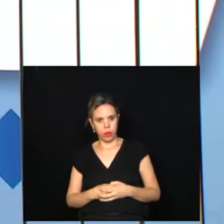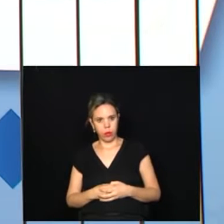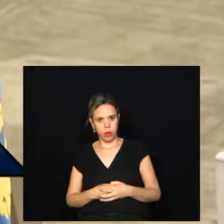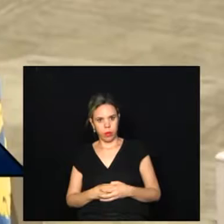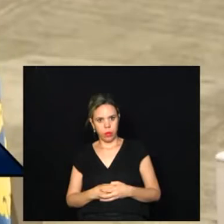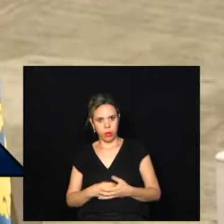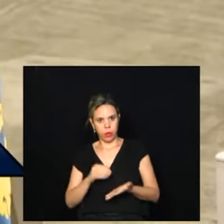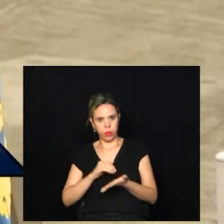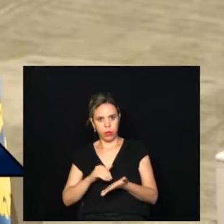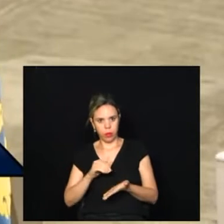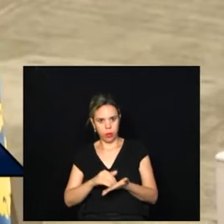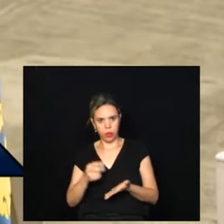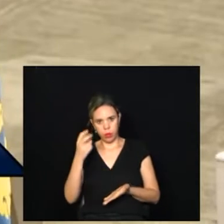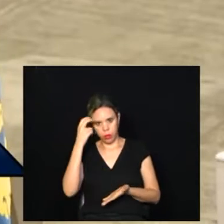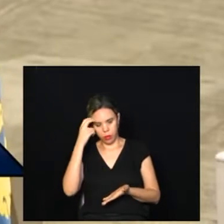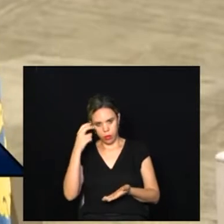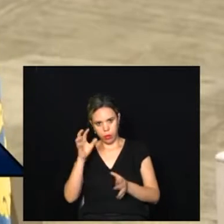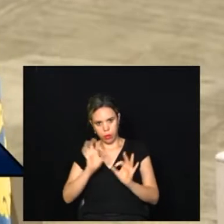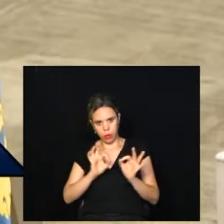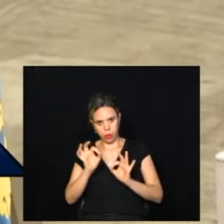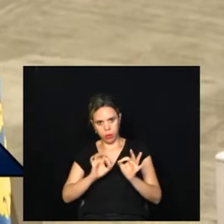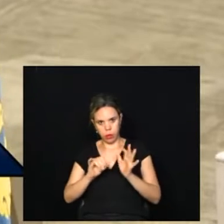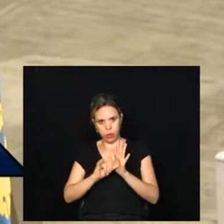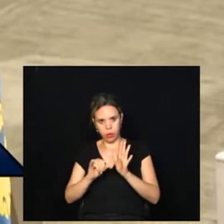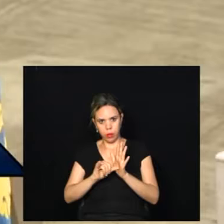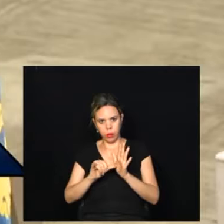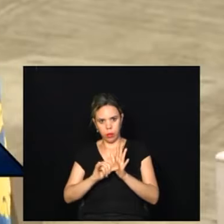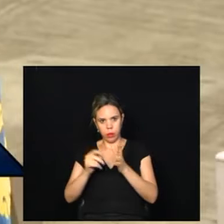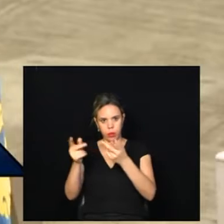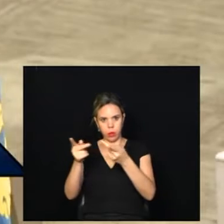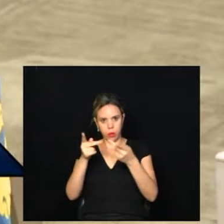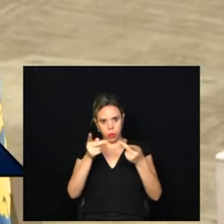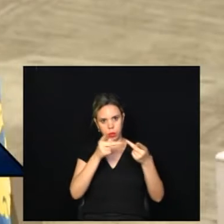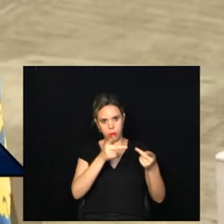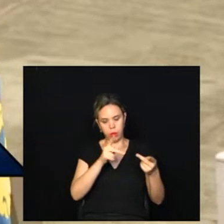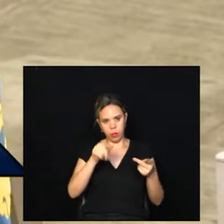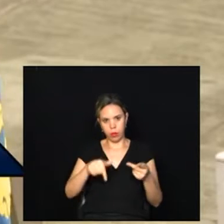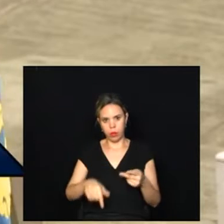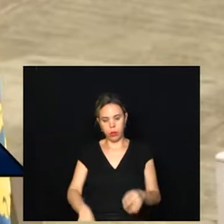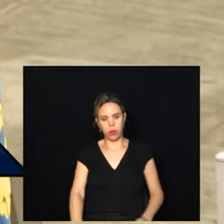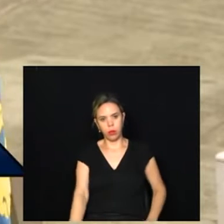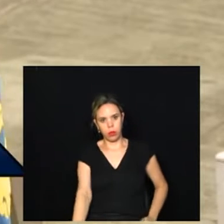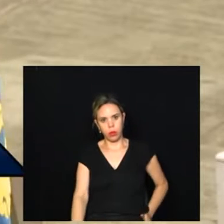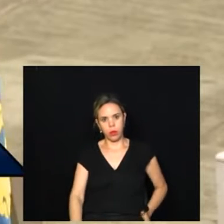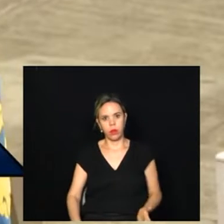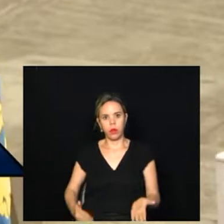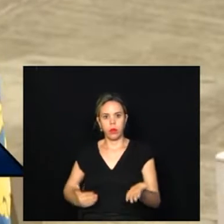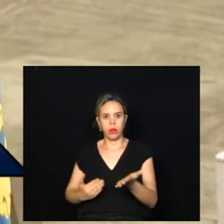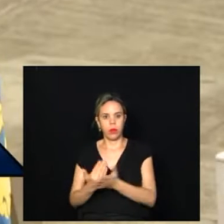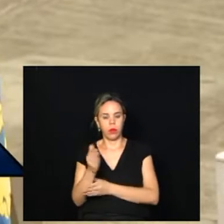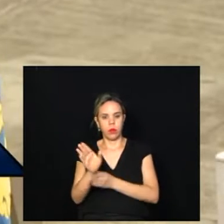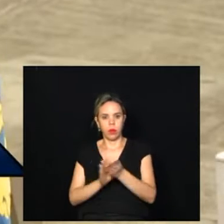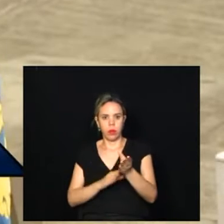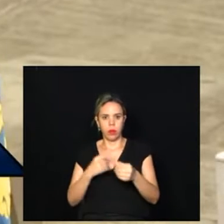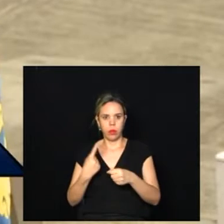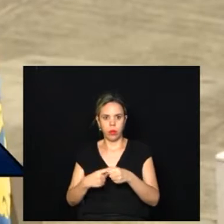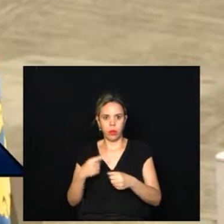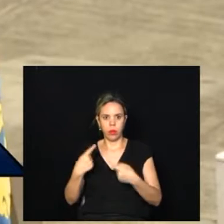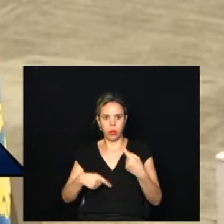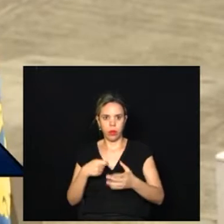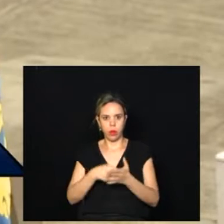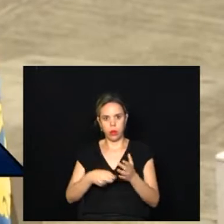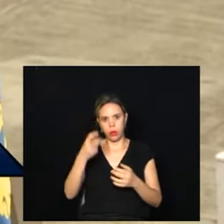A Secretaria de Cultura deve elaborar um edital de chamamento. Esse edital vai ser aprovado pelo Conselho Municipal de